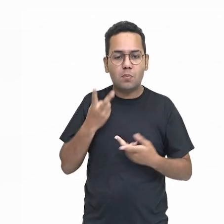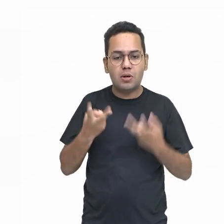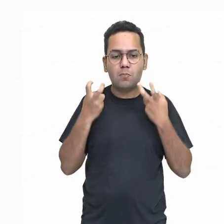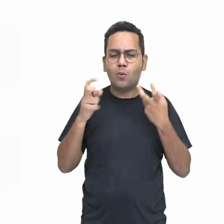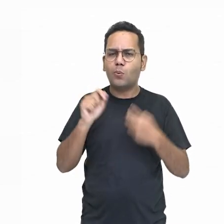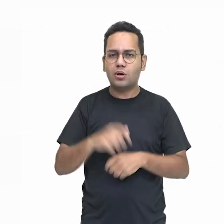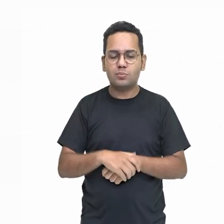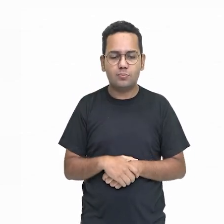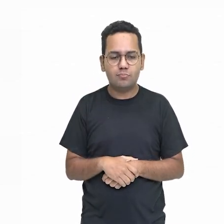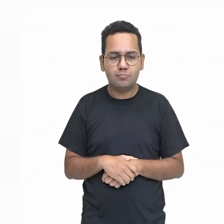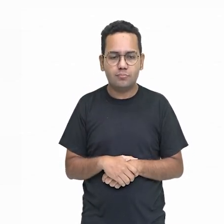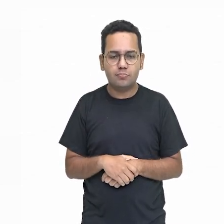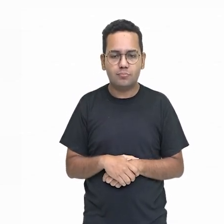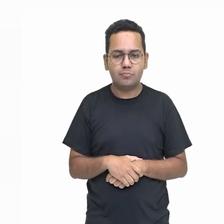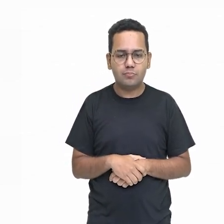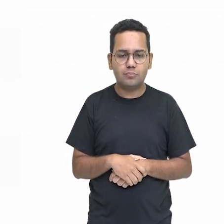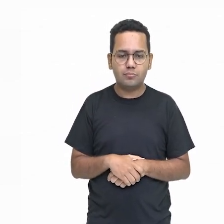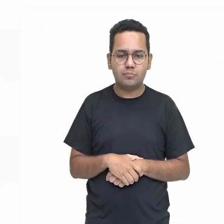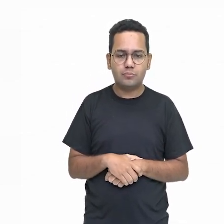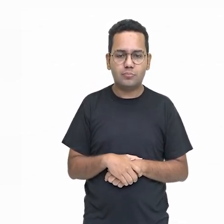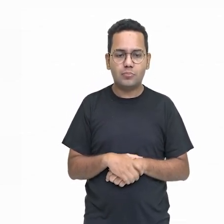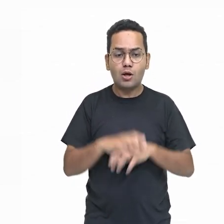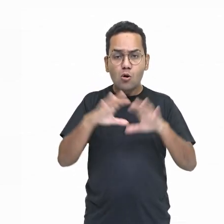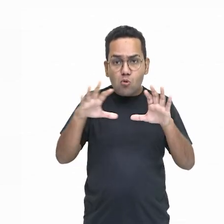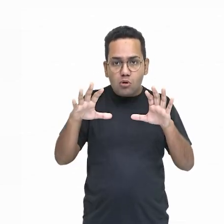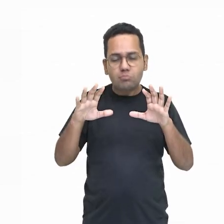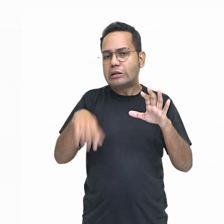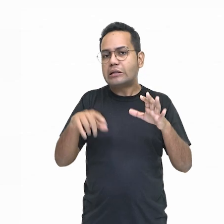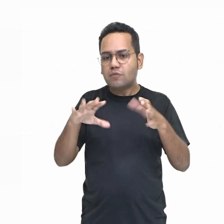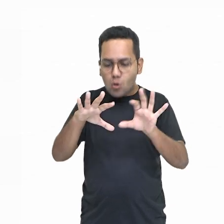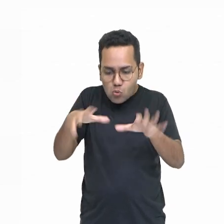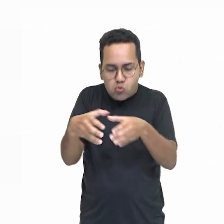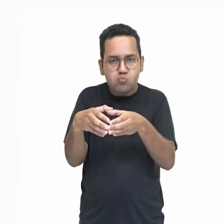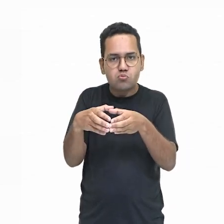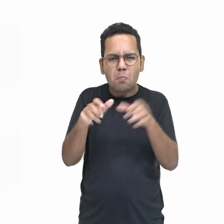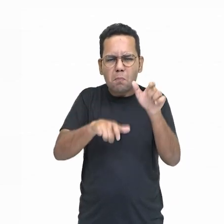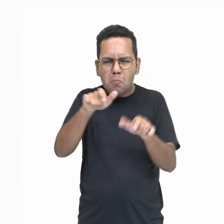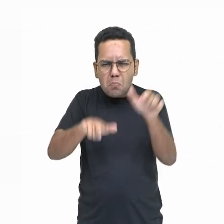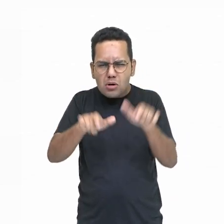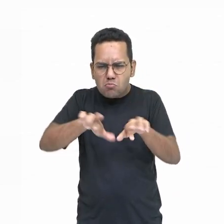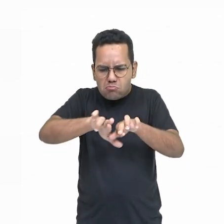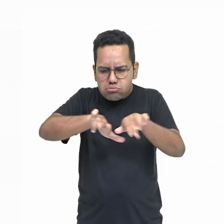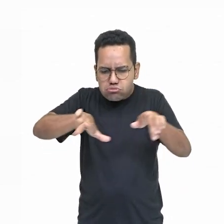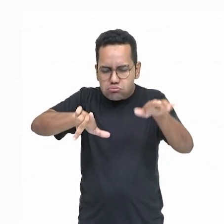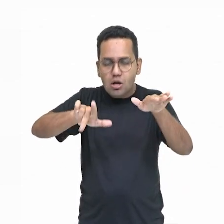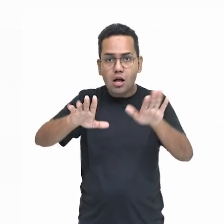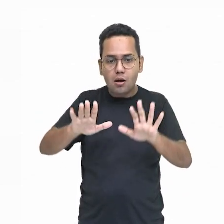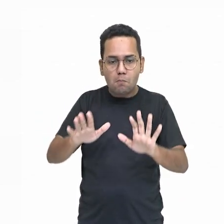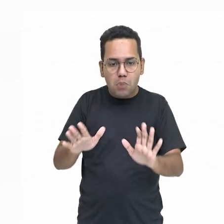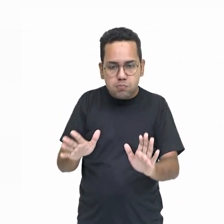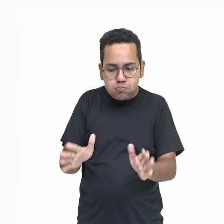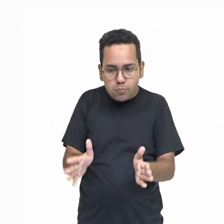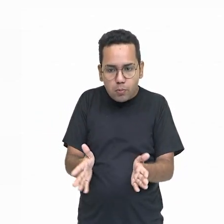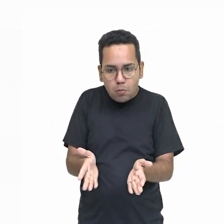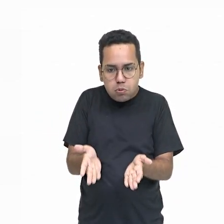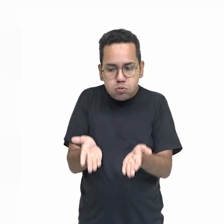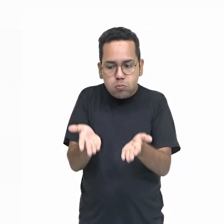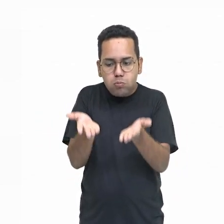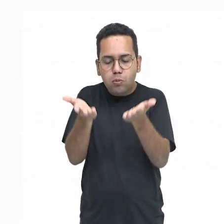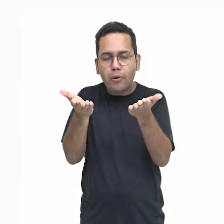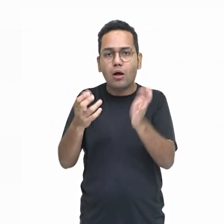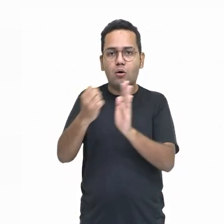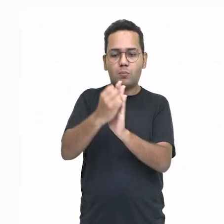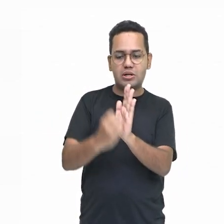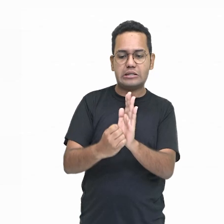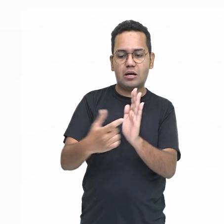perceber que a ascensão de grupos nacionais conservadores começam então no século